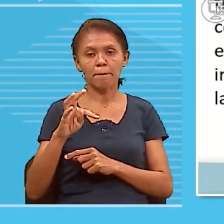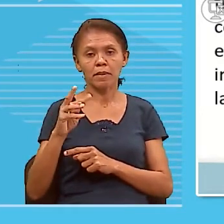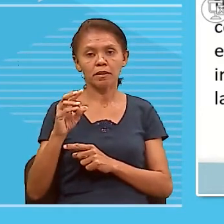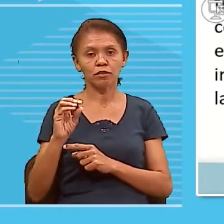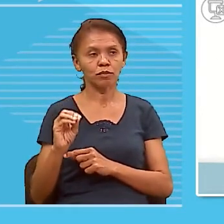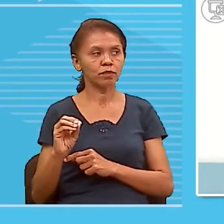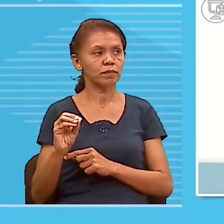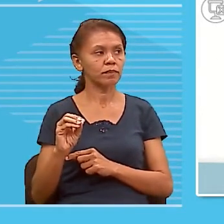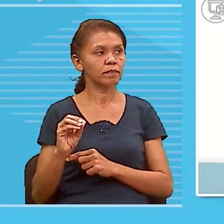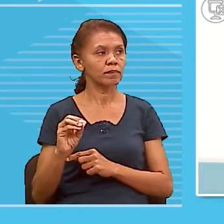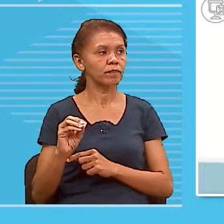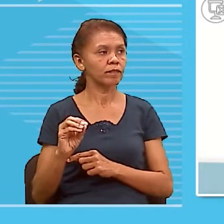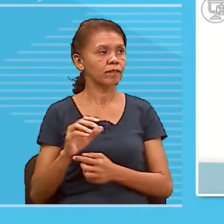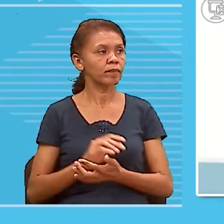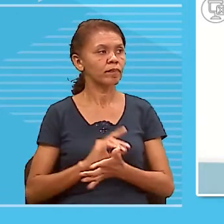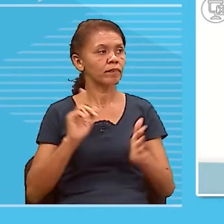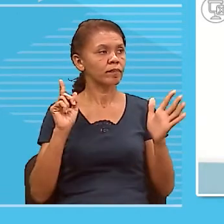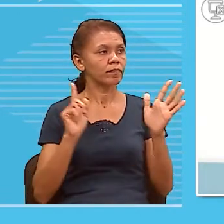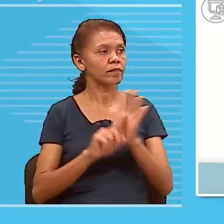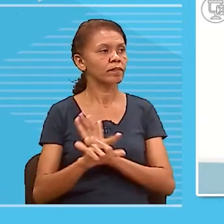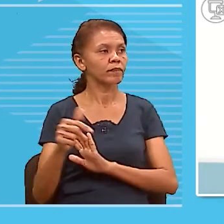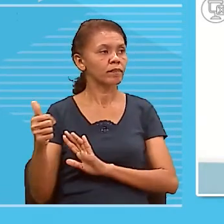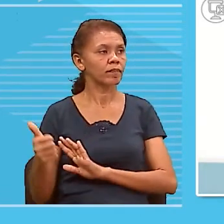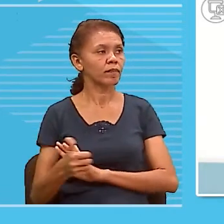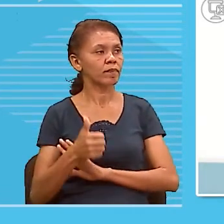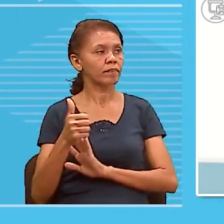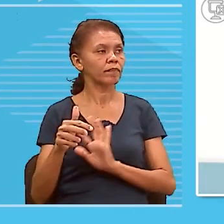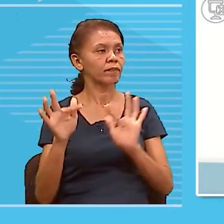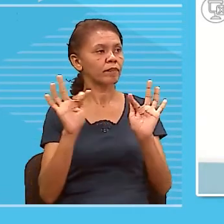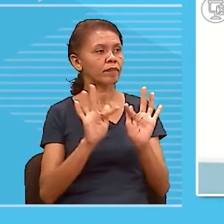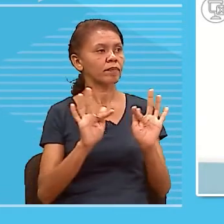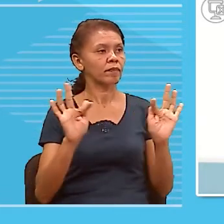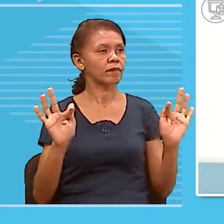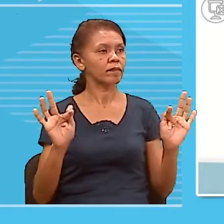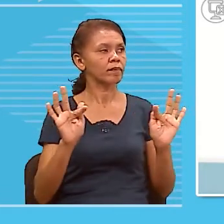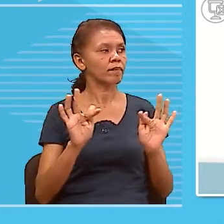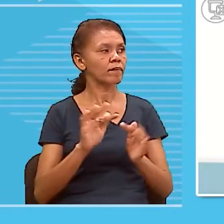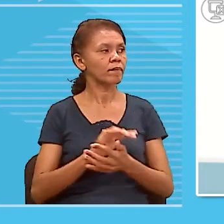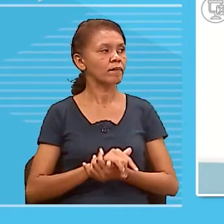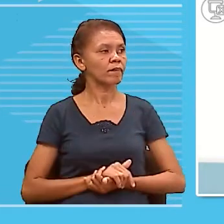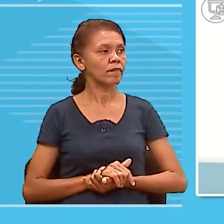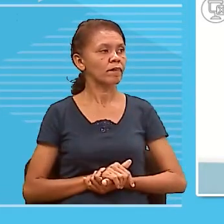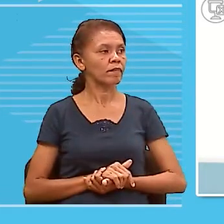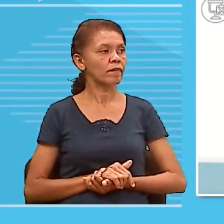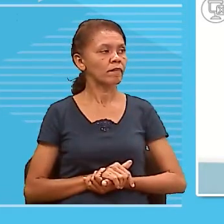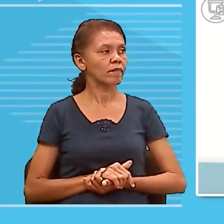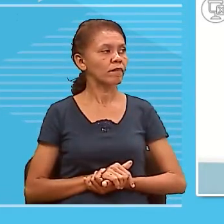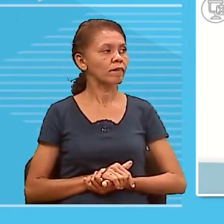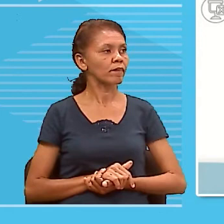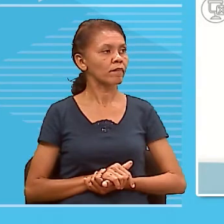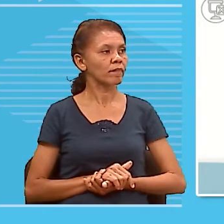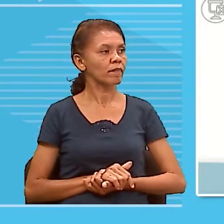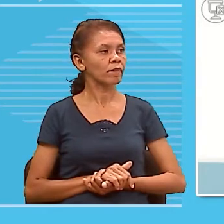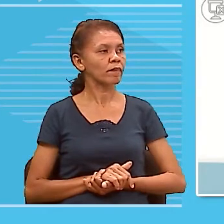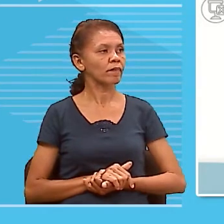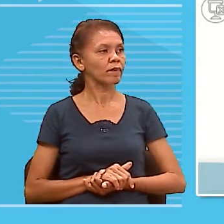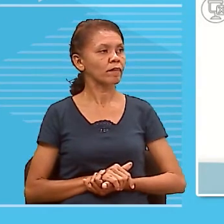vamos lá no período olha rapaz por coincidência